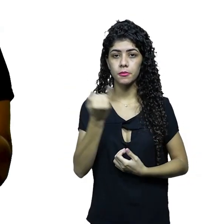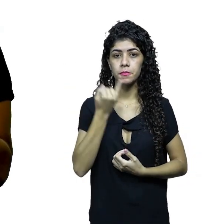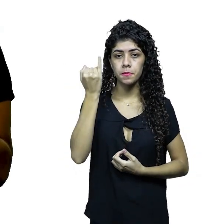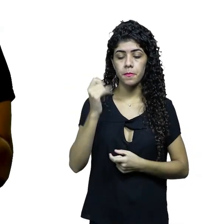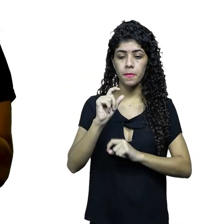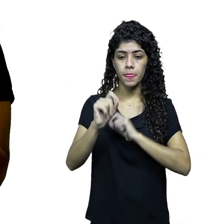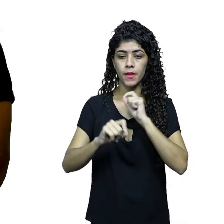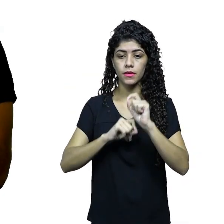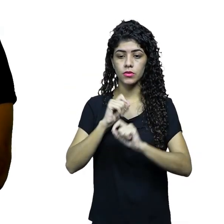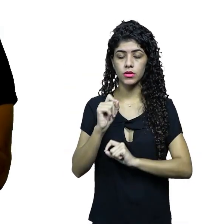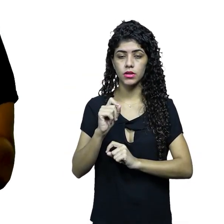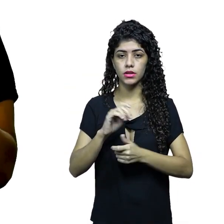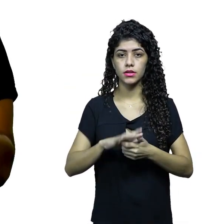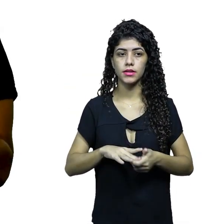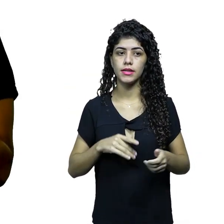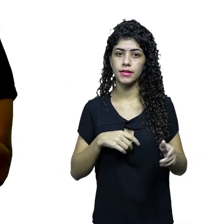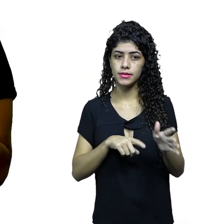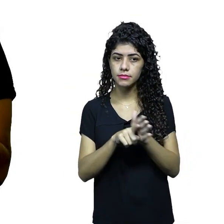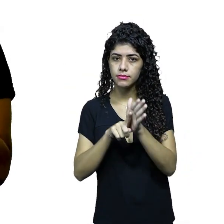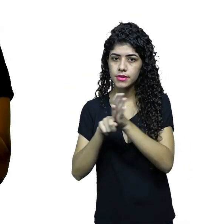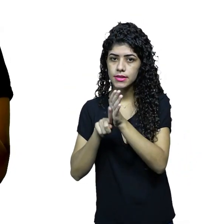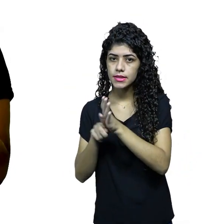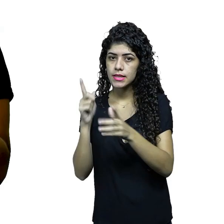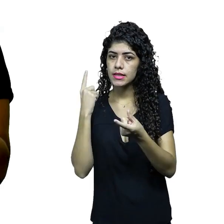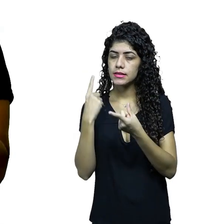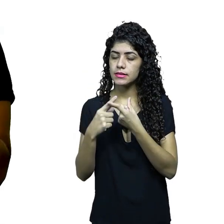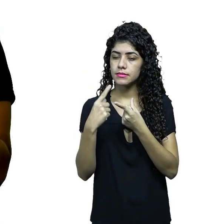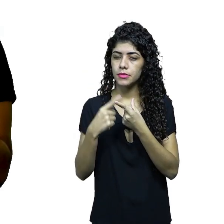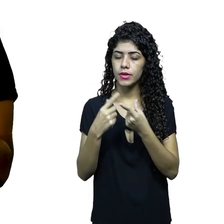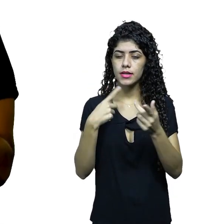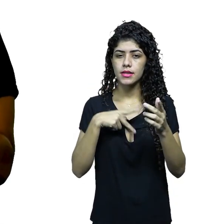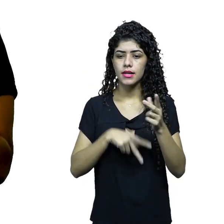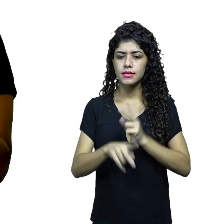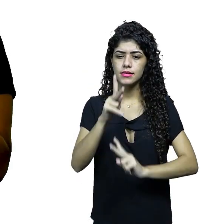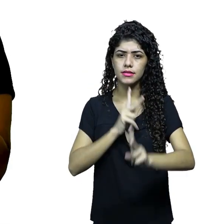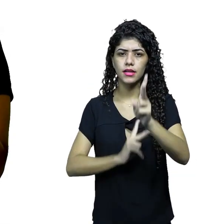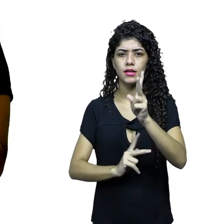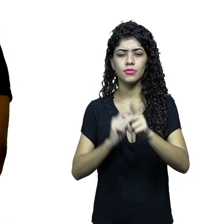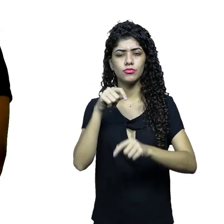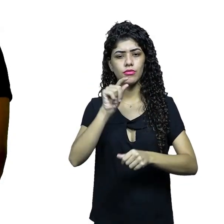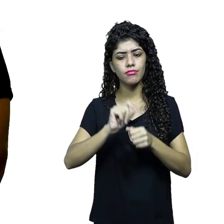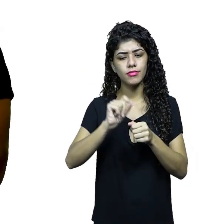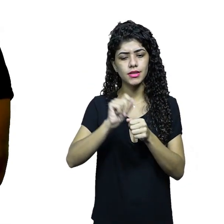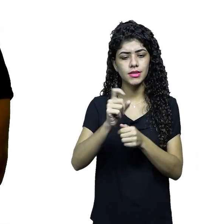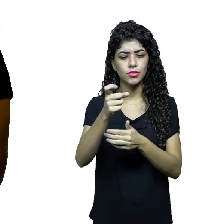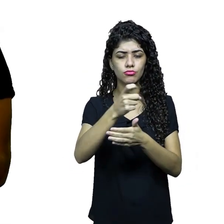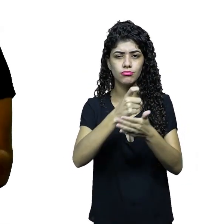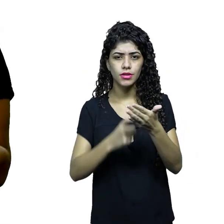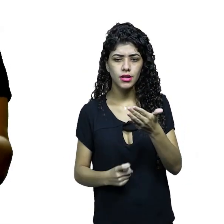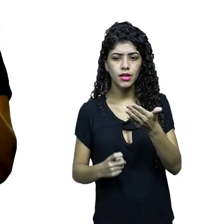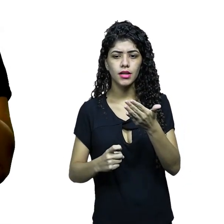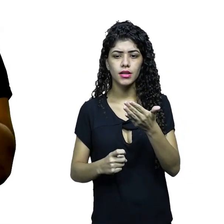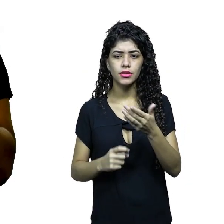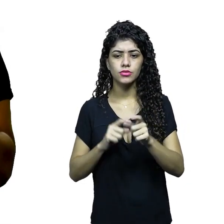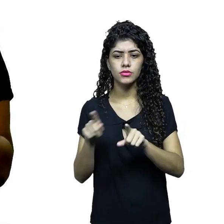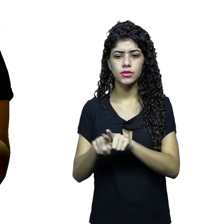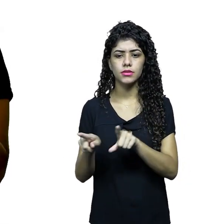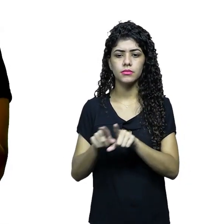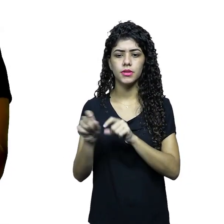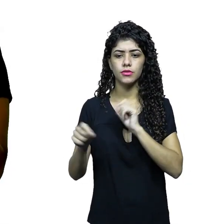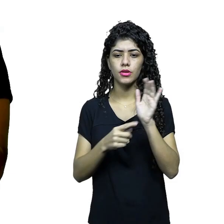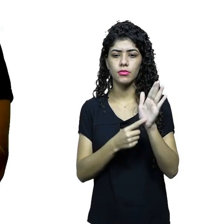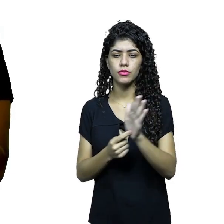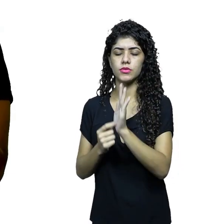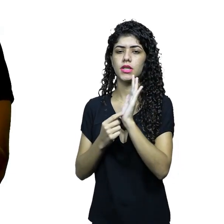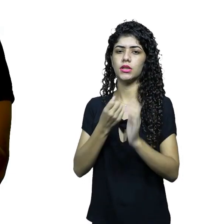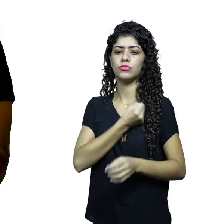muito importante, como nós falamos, essa pesquisa, sempre que você for fazer os textos do seu projeto, assim como você